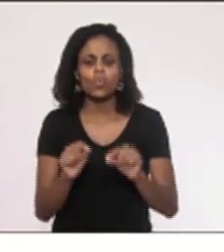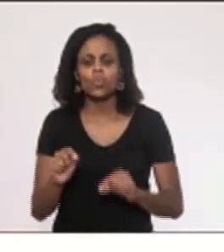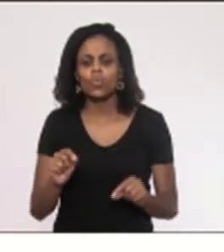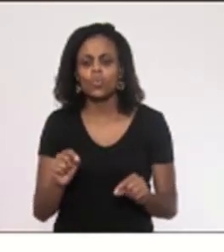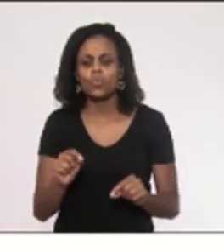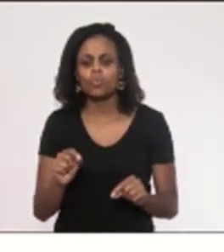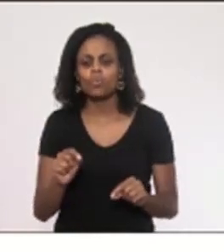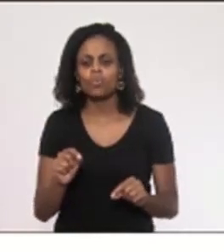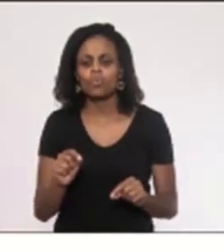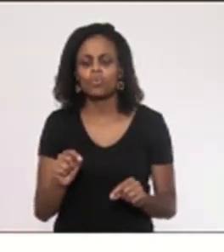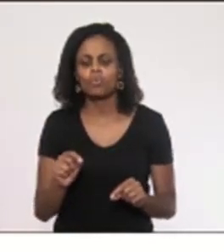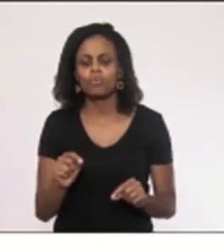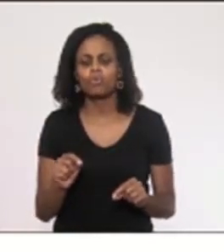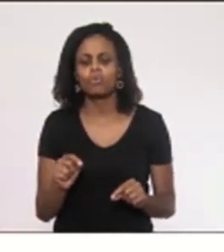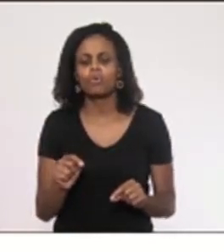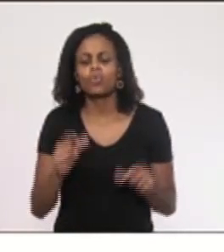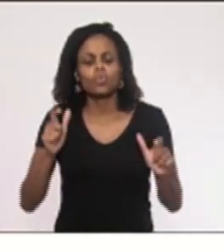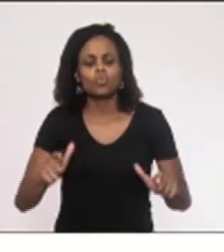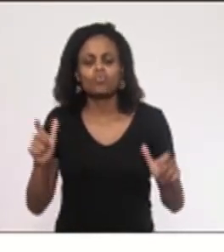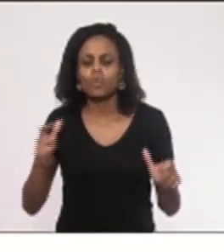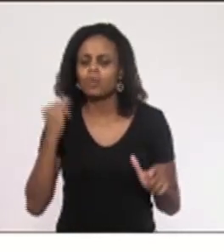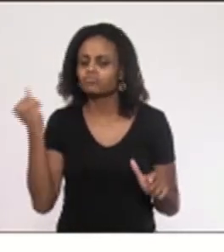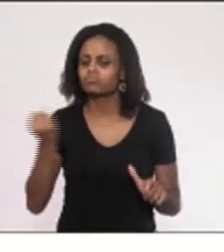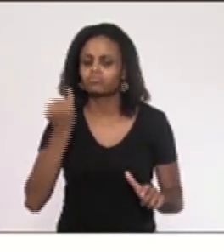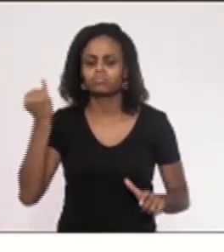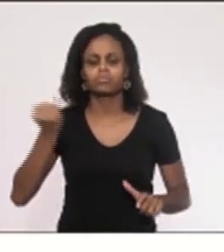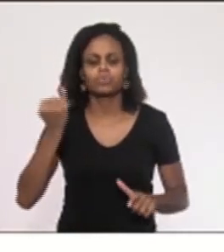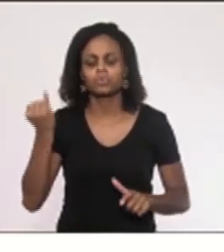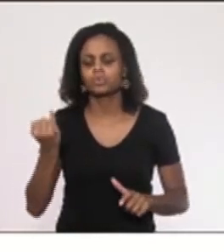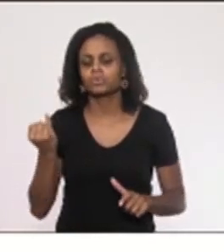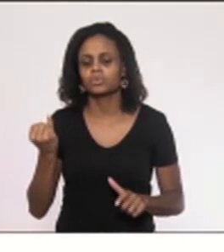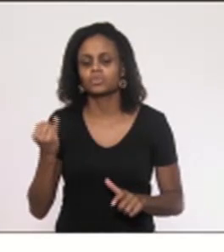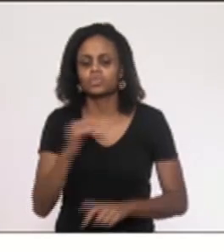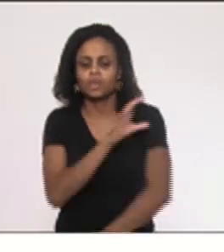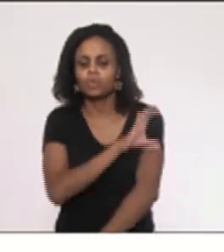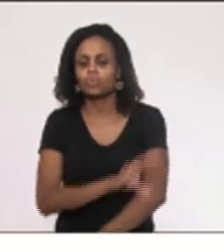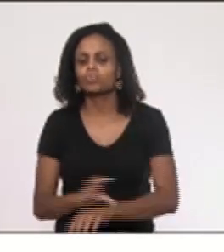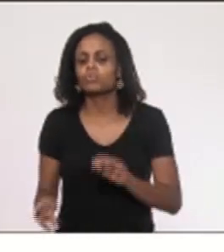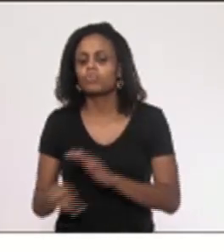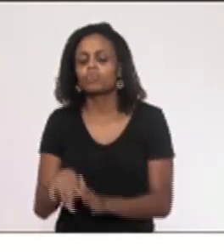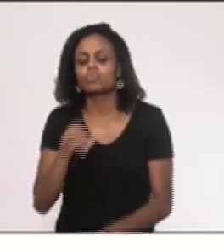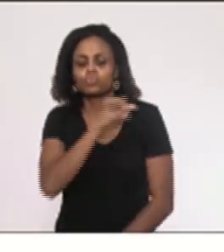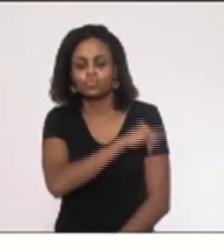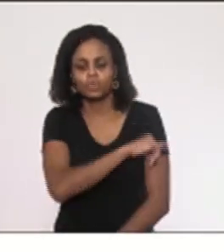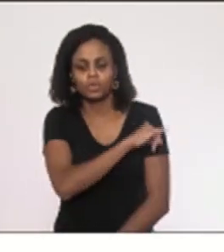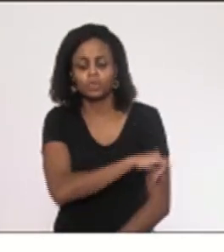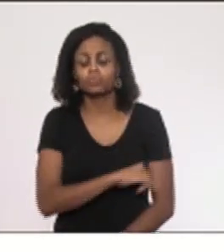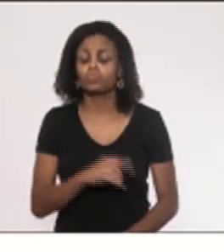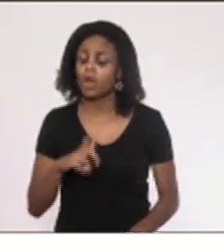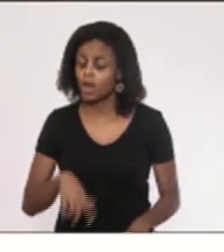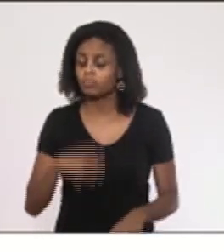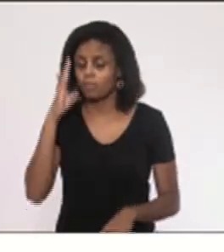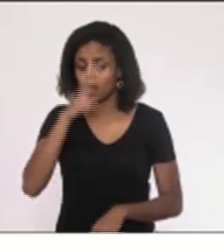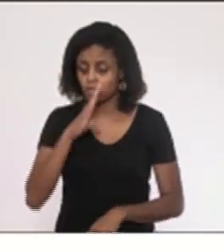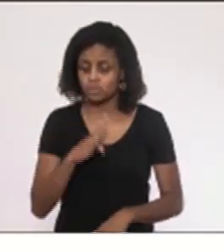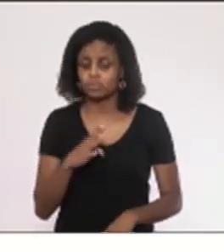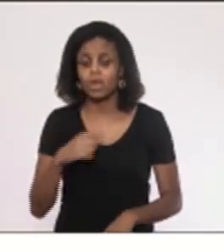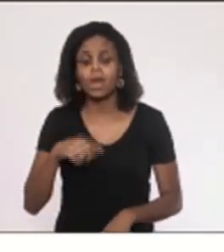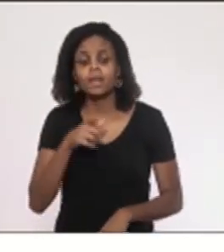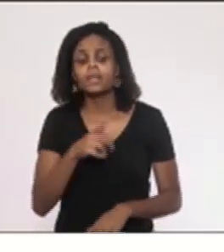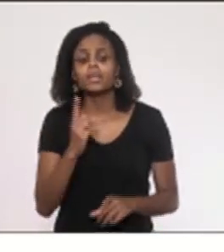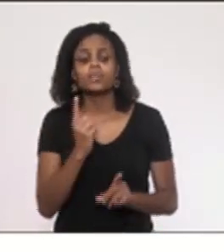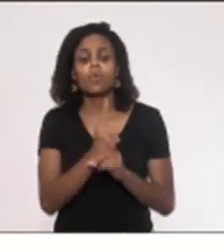aquele tão importante equipamento da cultura do Rio de Janeiro e, por que não, do Brasil. Ali pudemos encontrar